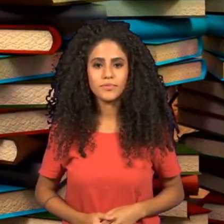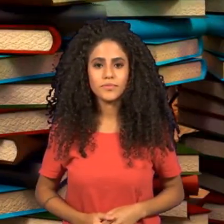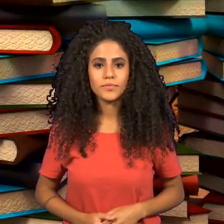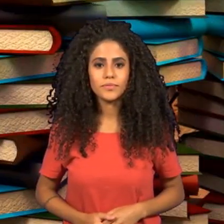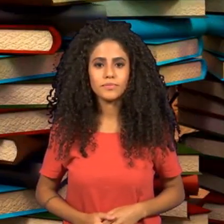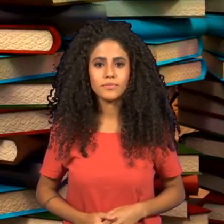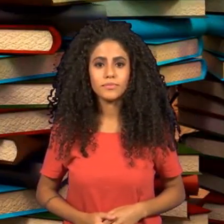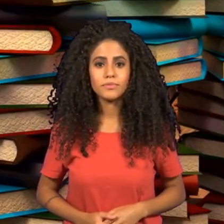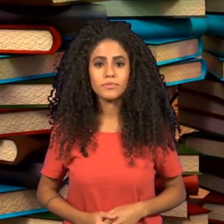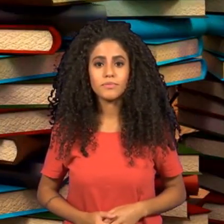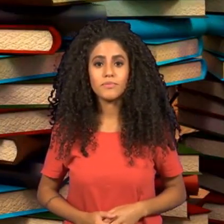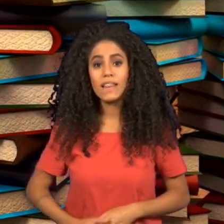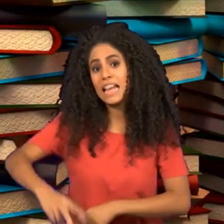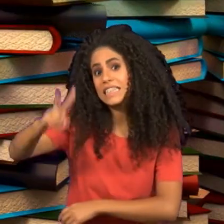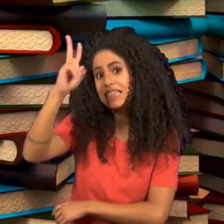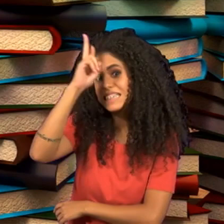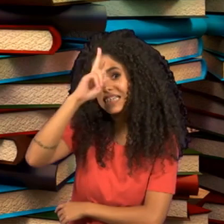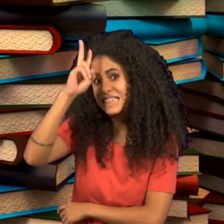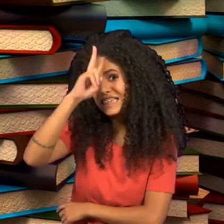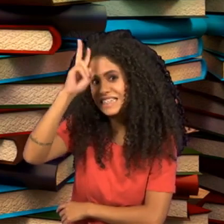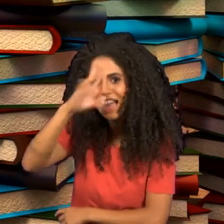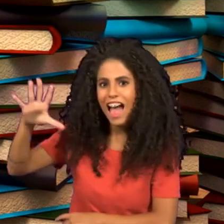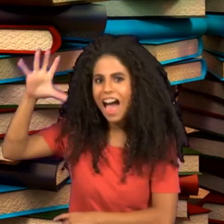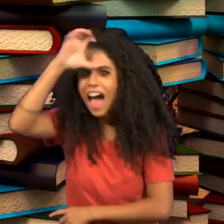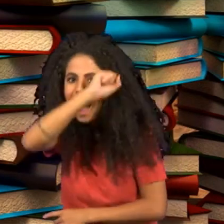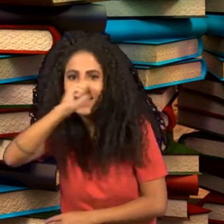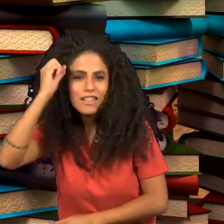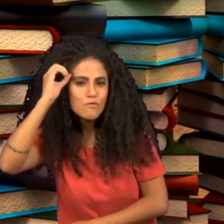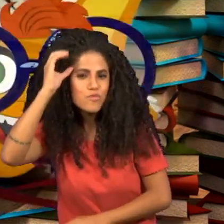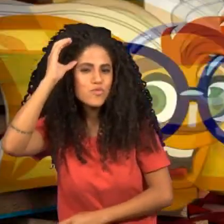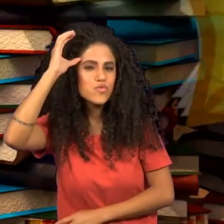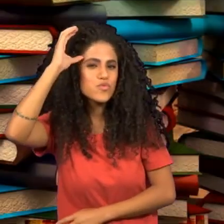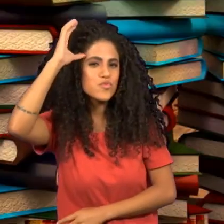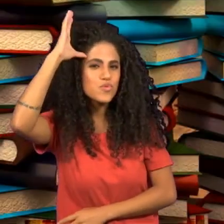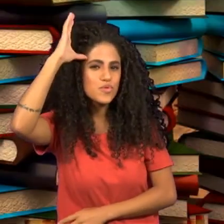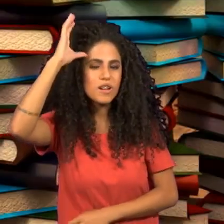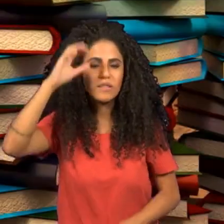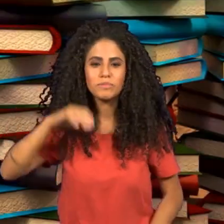quem ouve uma história ganhe uma memória